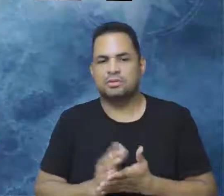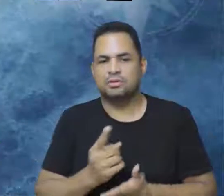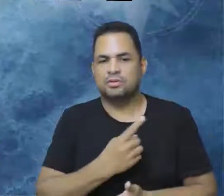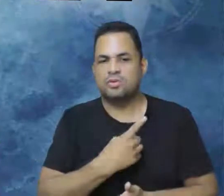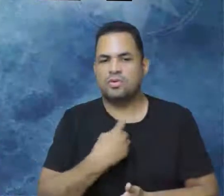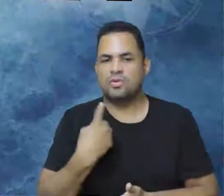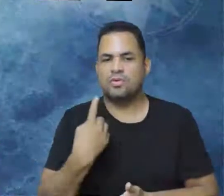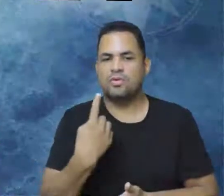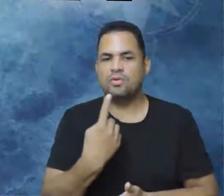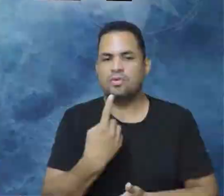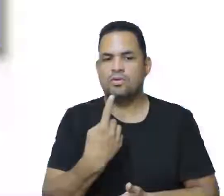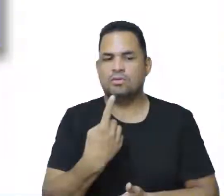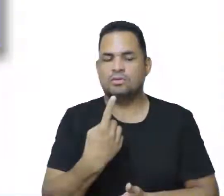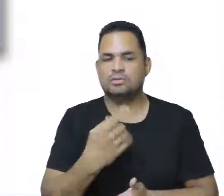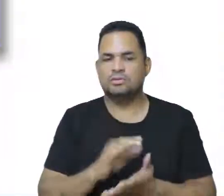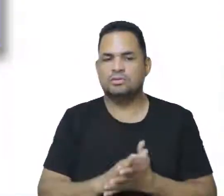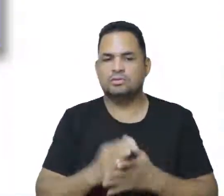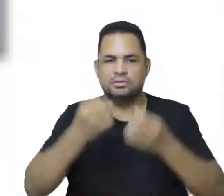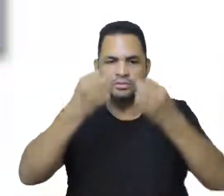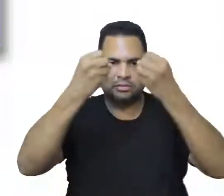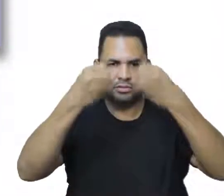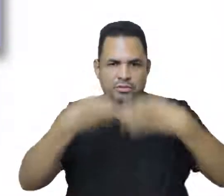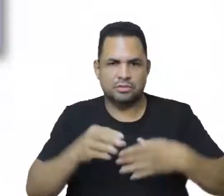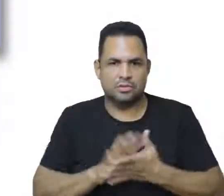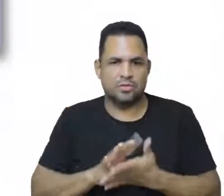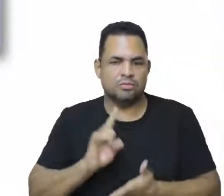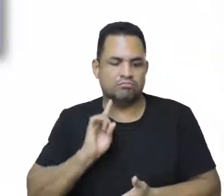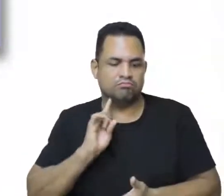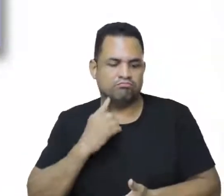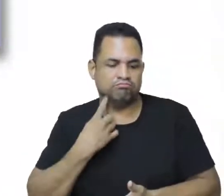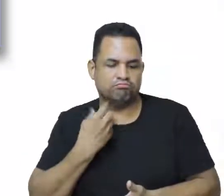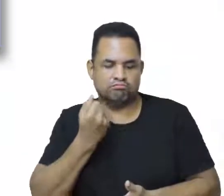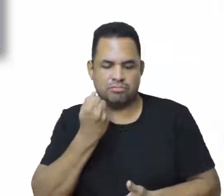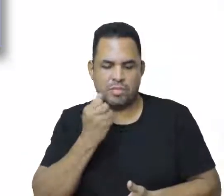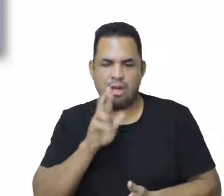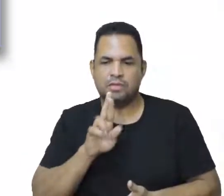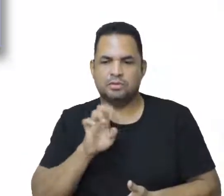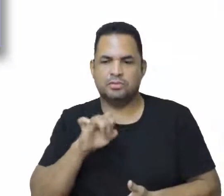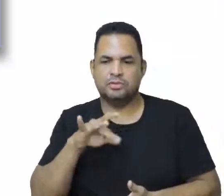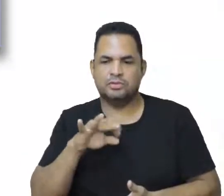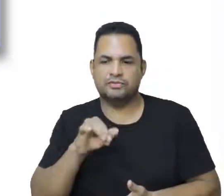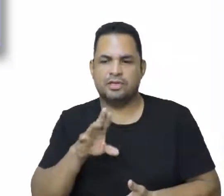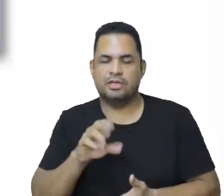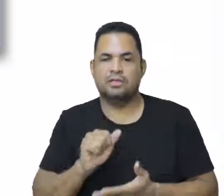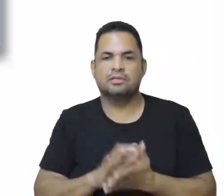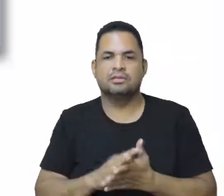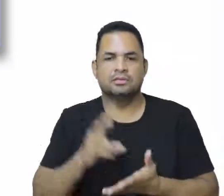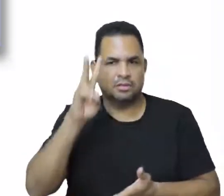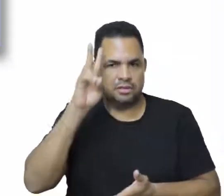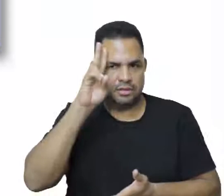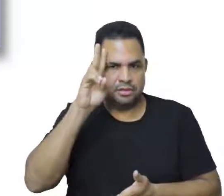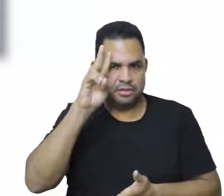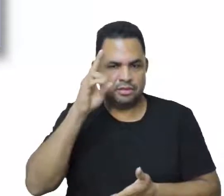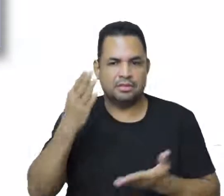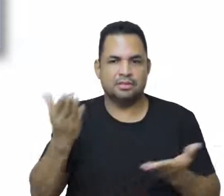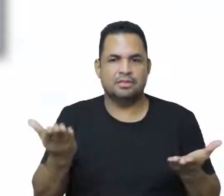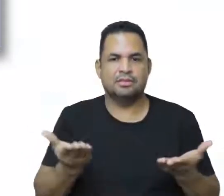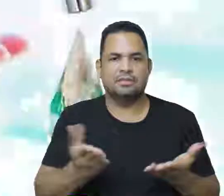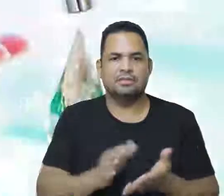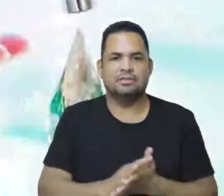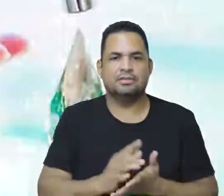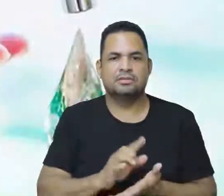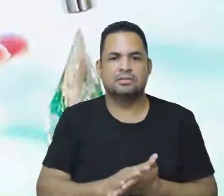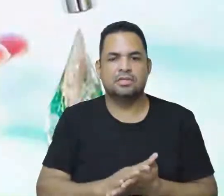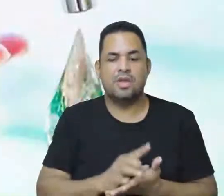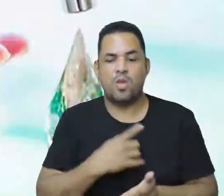trabalhar sobre a poluição atmosférica. Lembrar para vocês que o